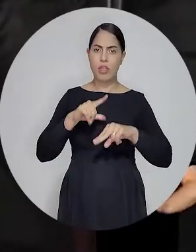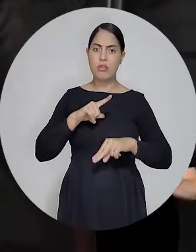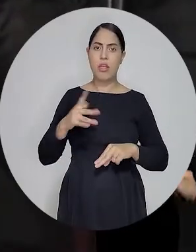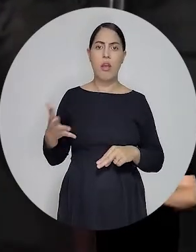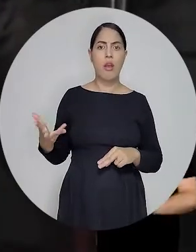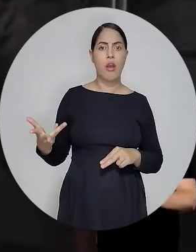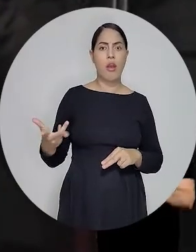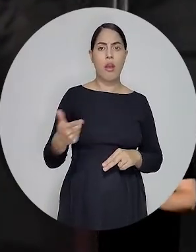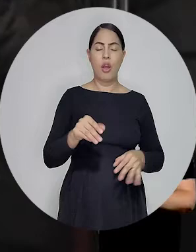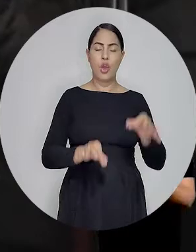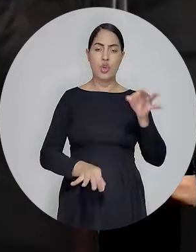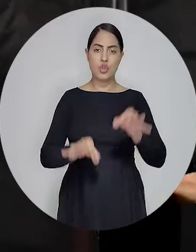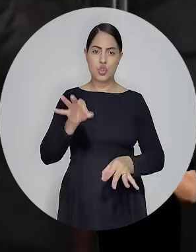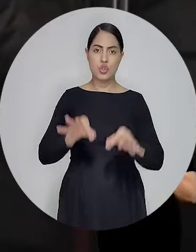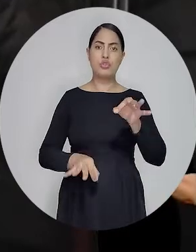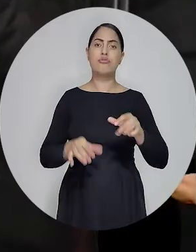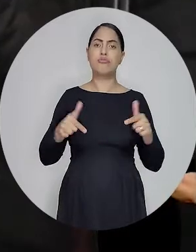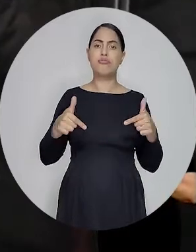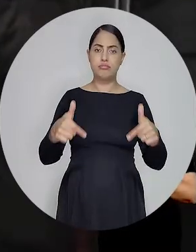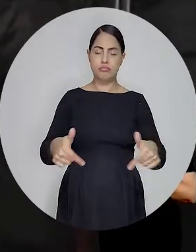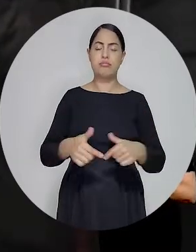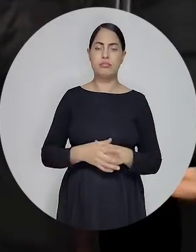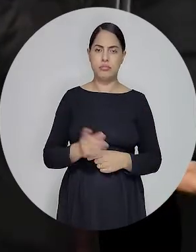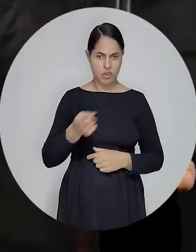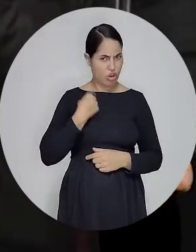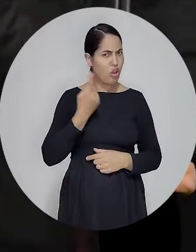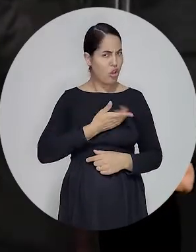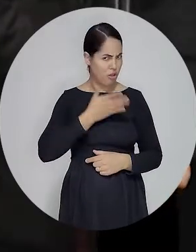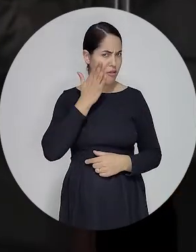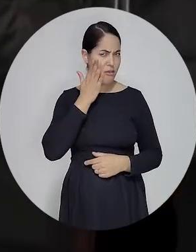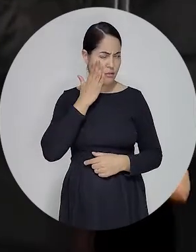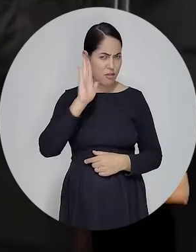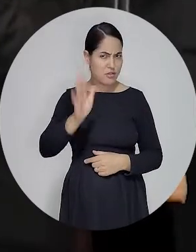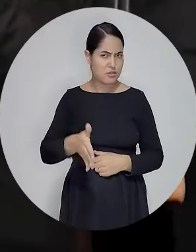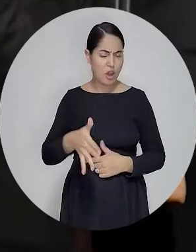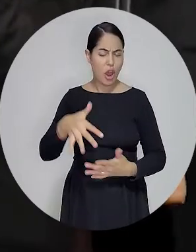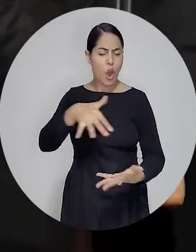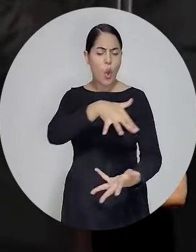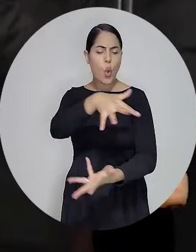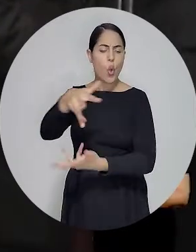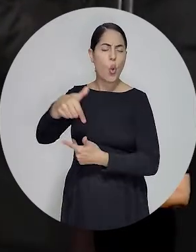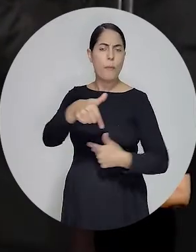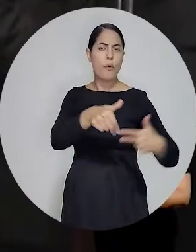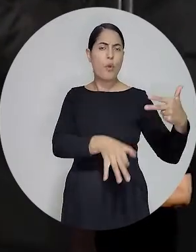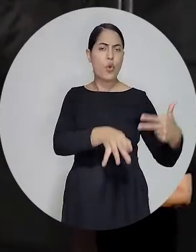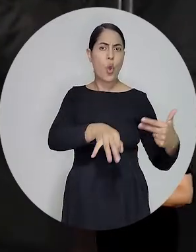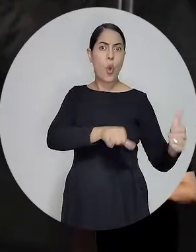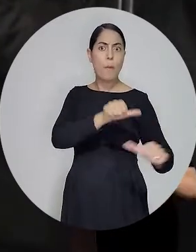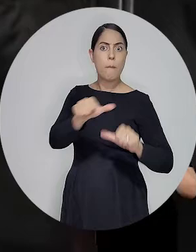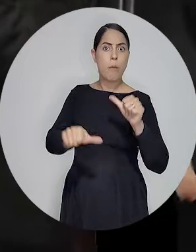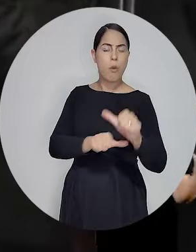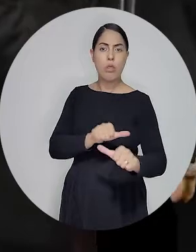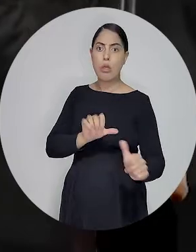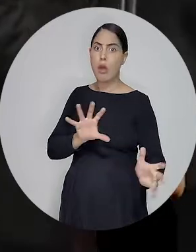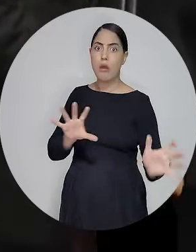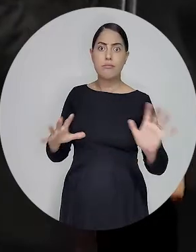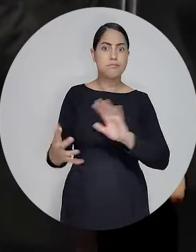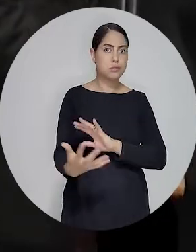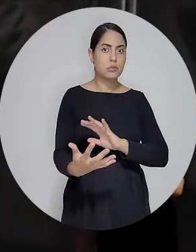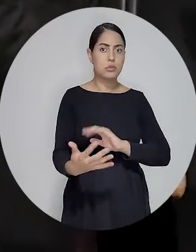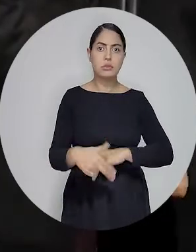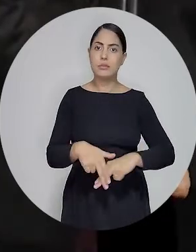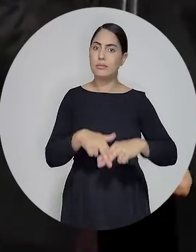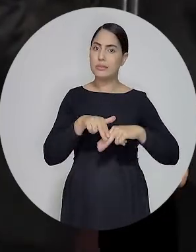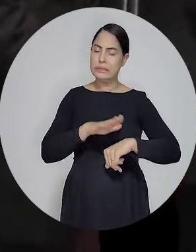prestarem com maior eficiência o provimento jurisdicional. Sabemos que o mundo e o Poder Judiciário passaram por imensas